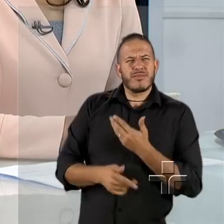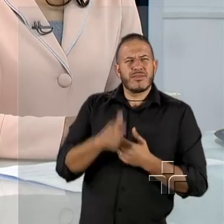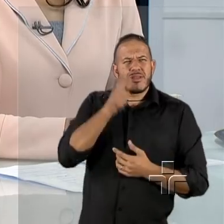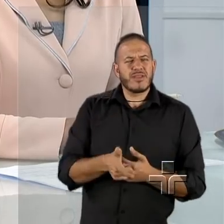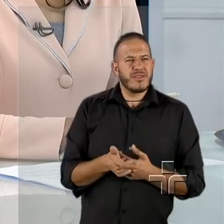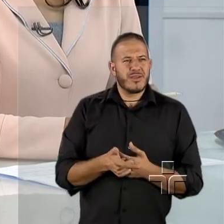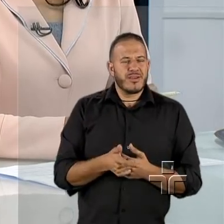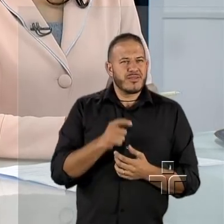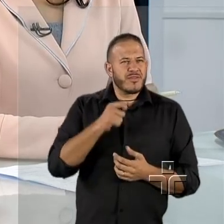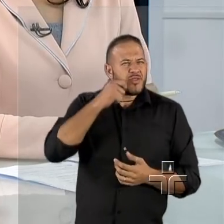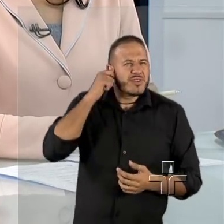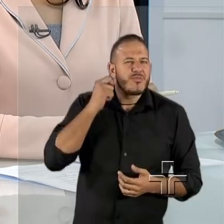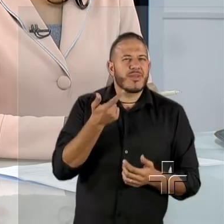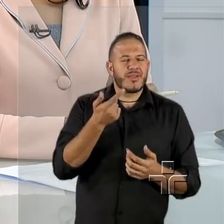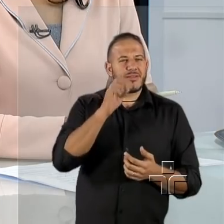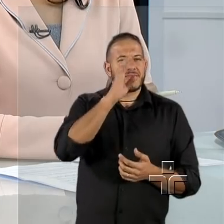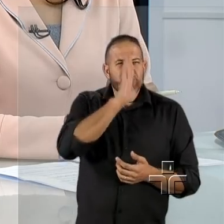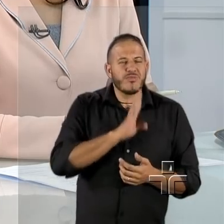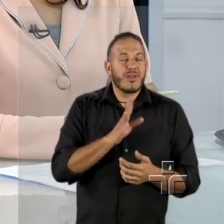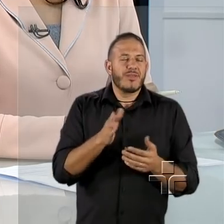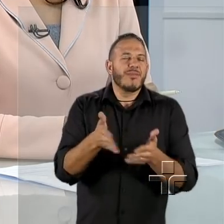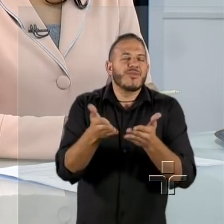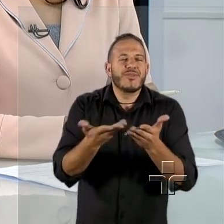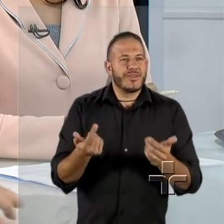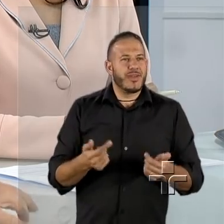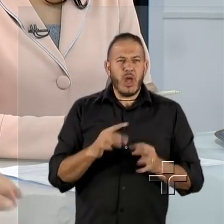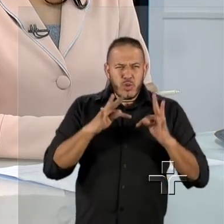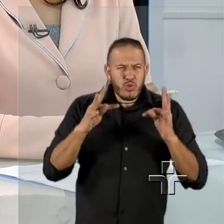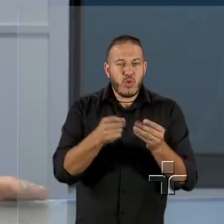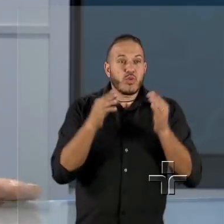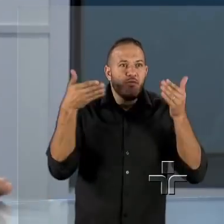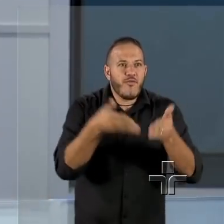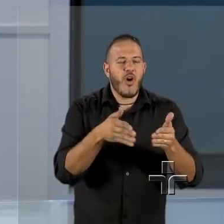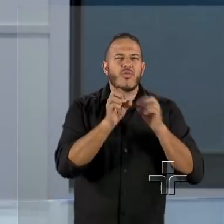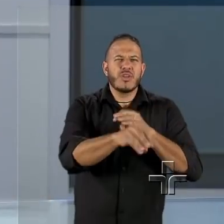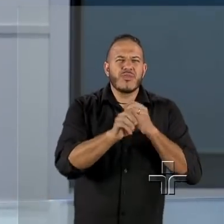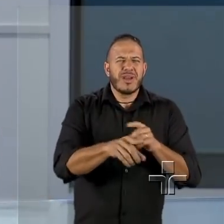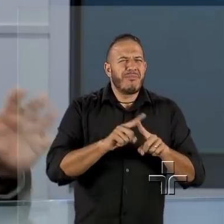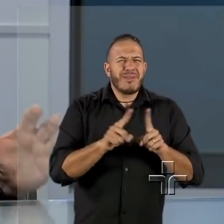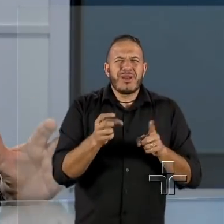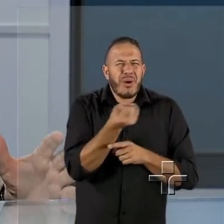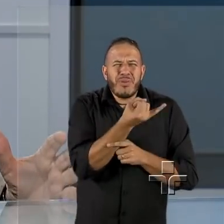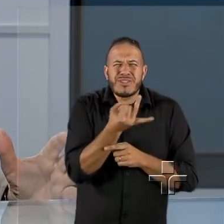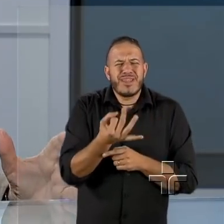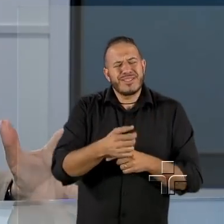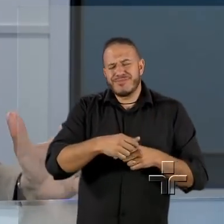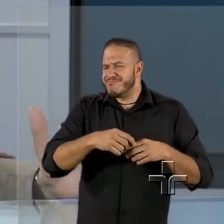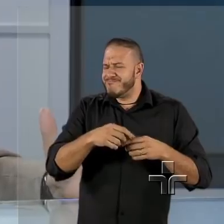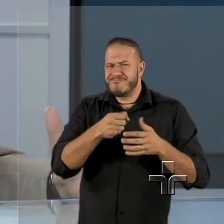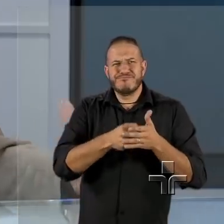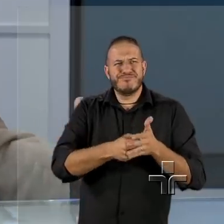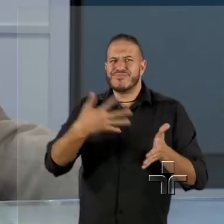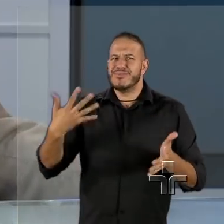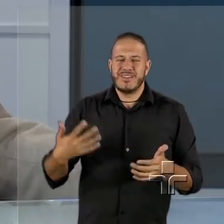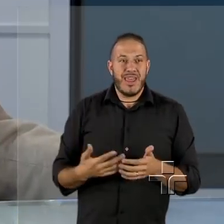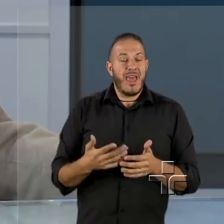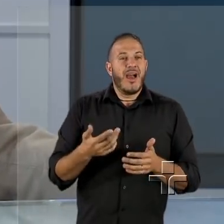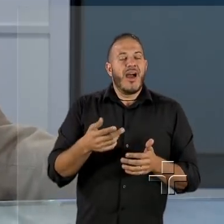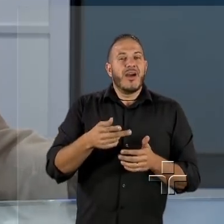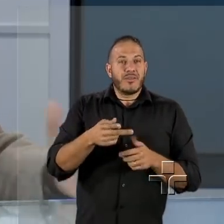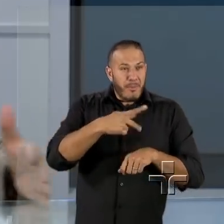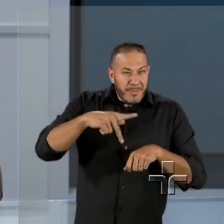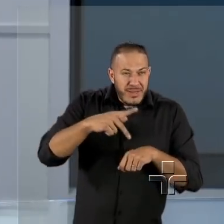pessoa a querer mais do que a gente costuma pensar que a gente pode conseguir. Especialista em segurança da informação, formado no